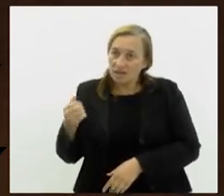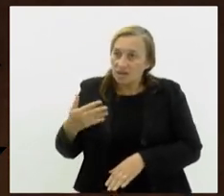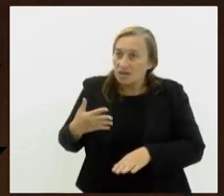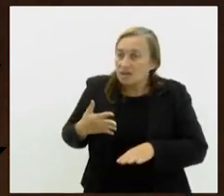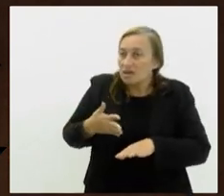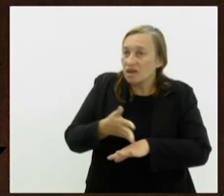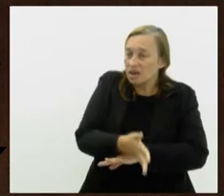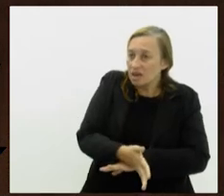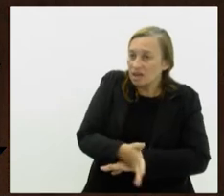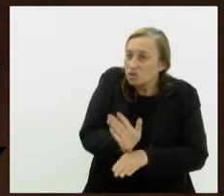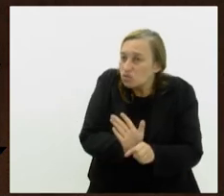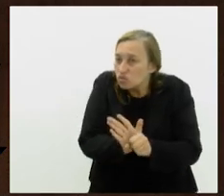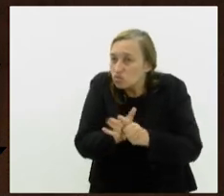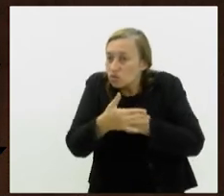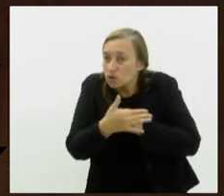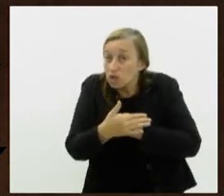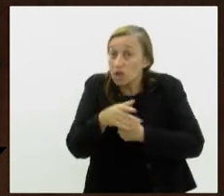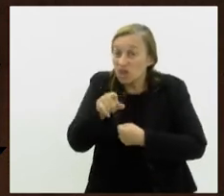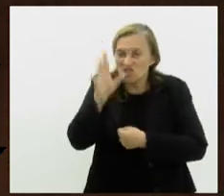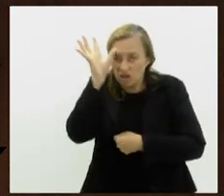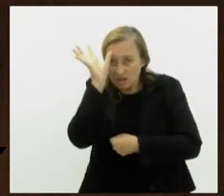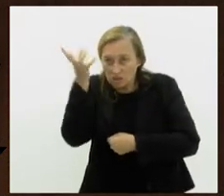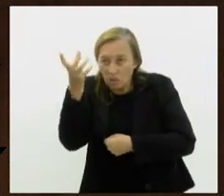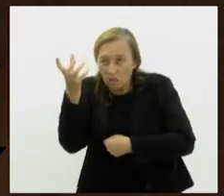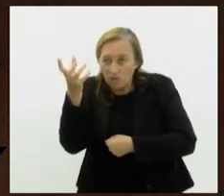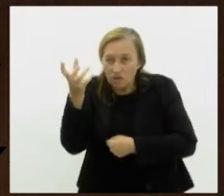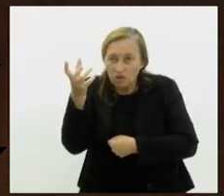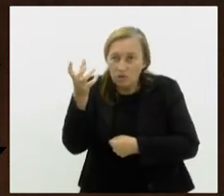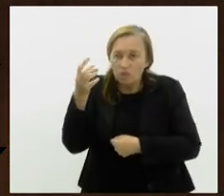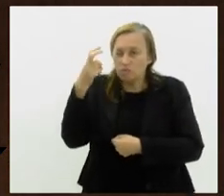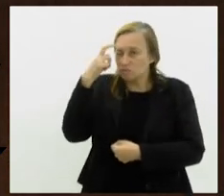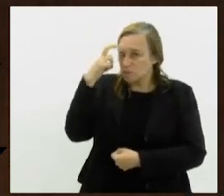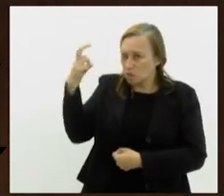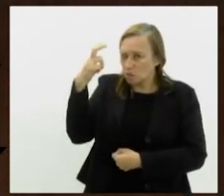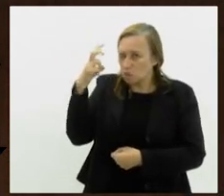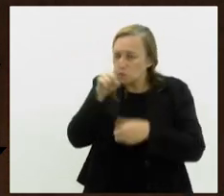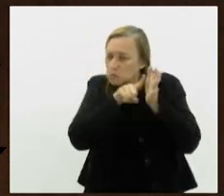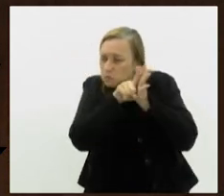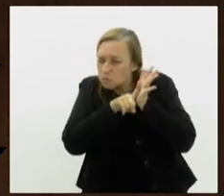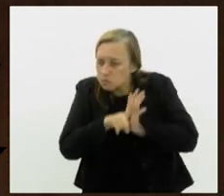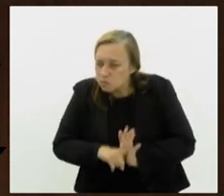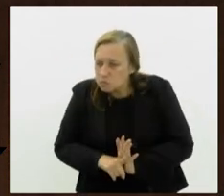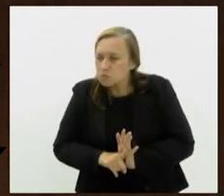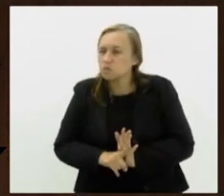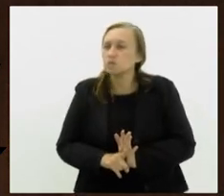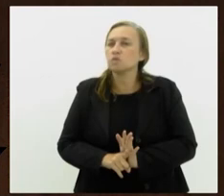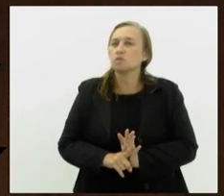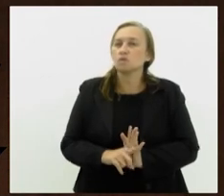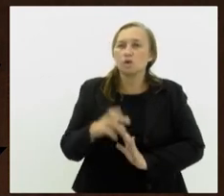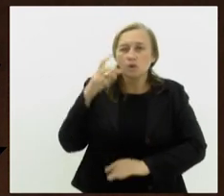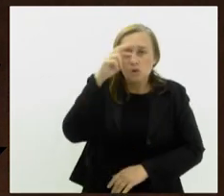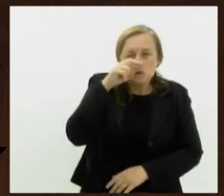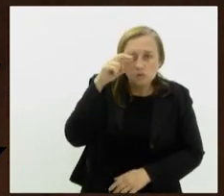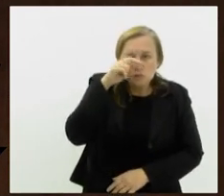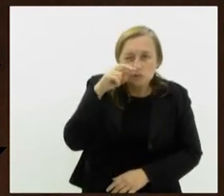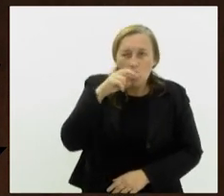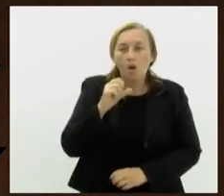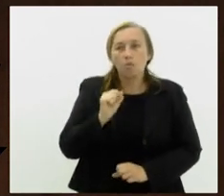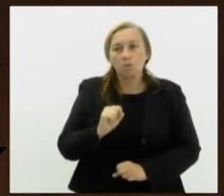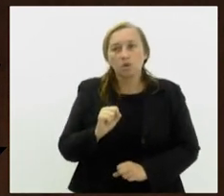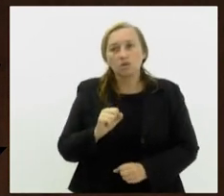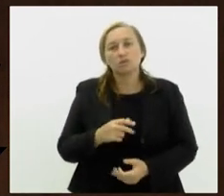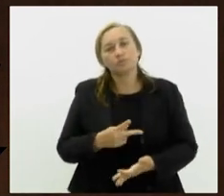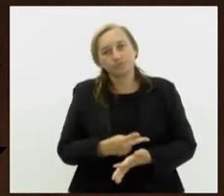Isso se resolve com inteligência, investigação, sufoco da área. Pode haver exagero